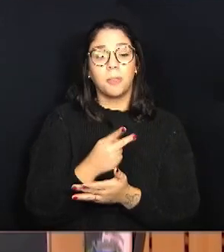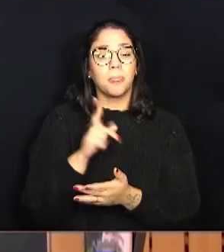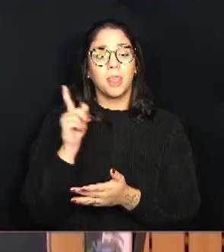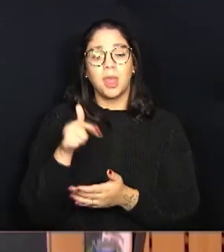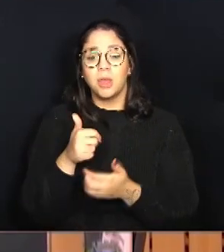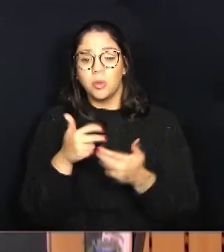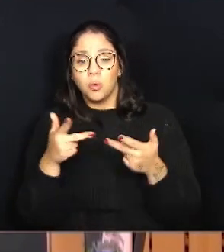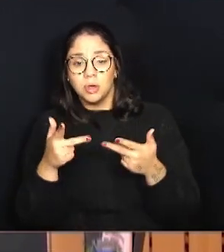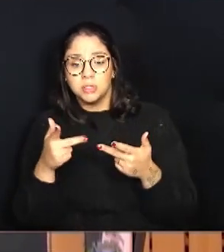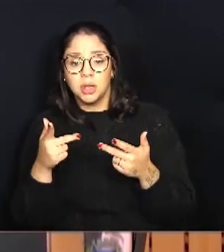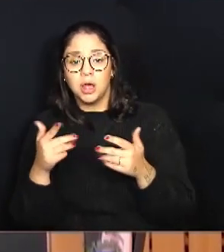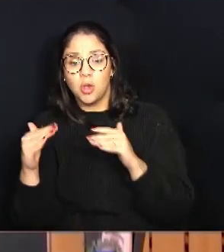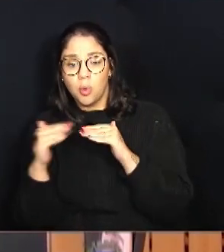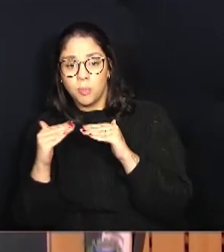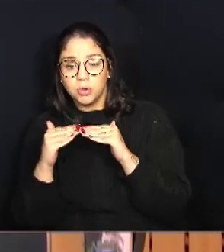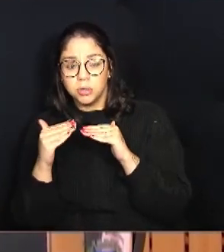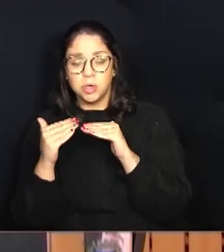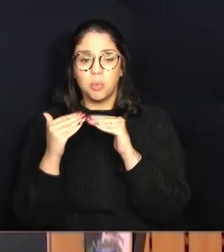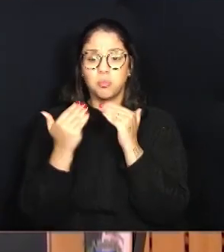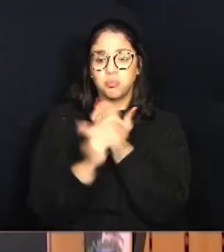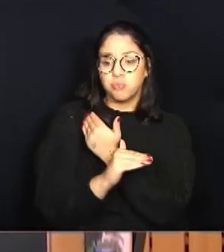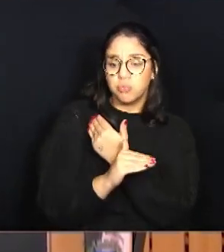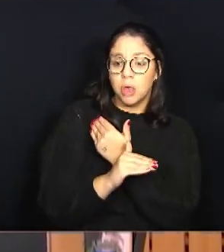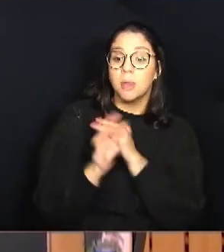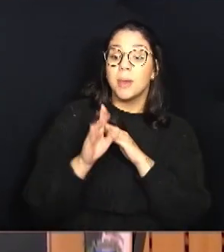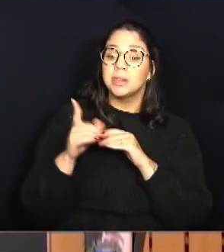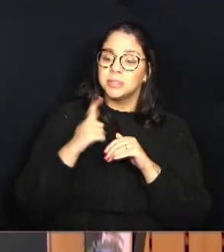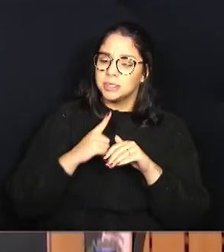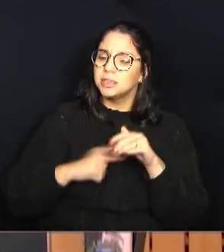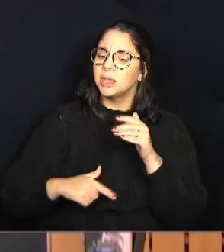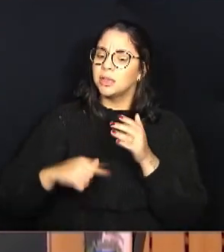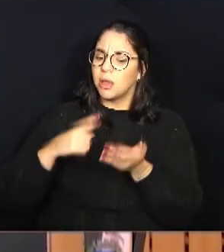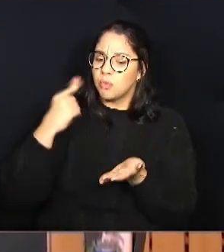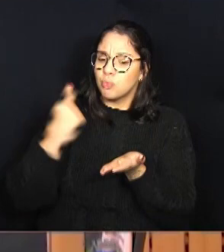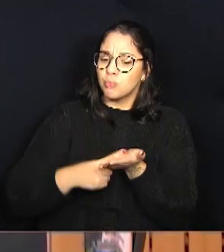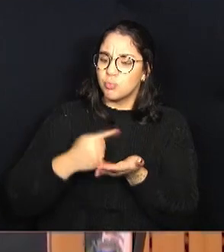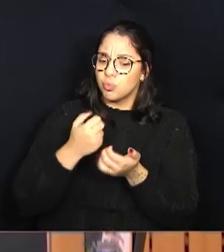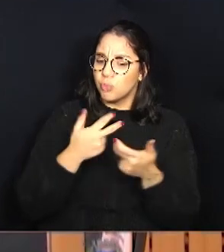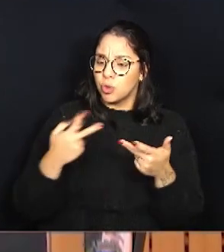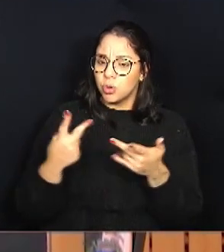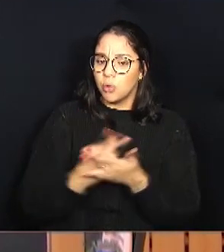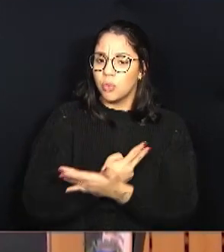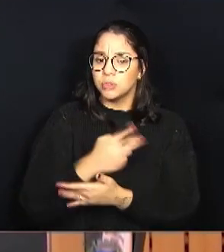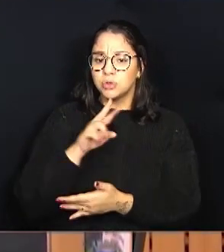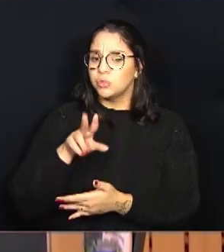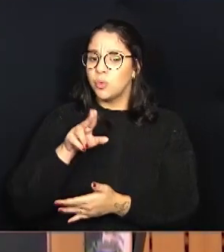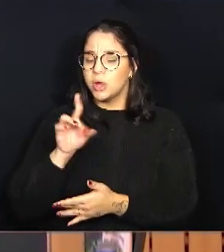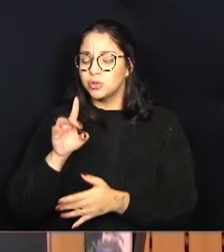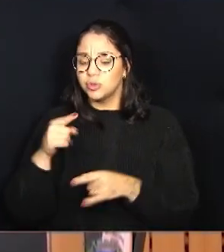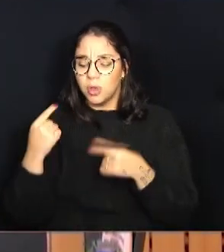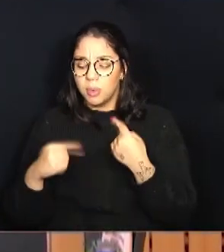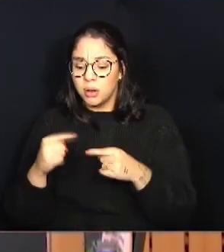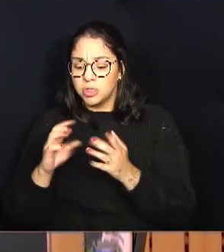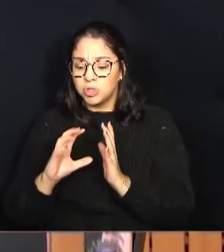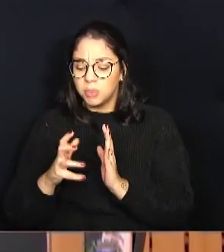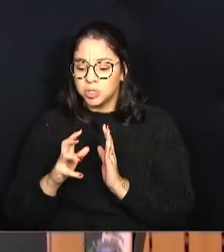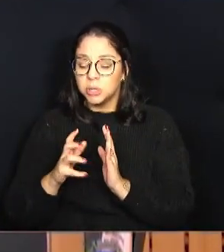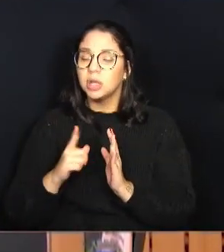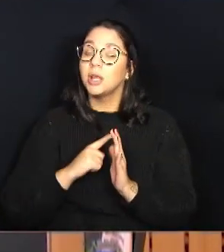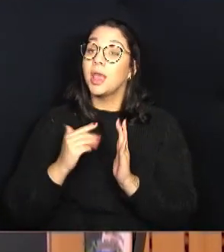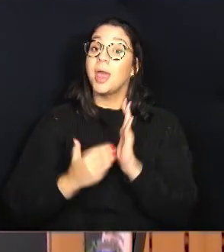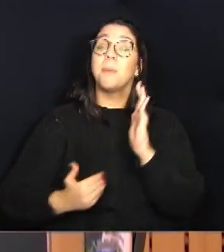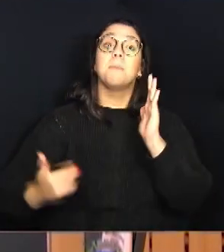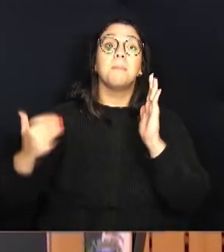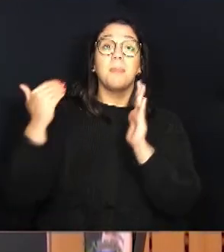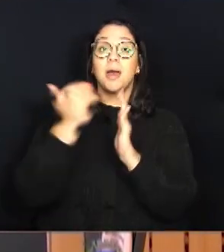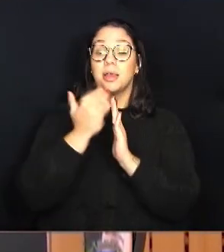de oposição, mas que tenham compromisso com as causas. Nós estamos falando de uma coisa muito maior do que a política partidária. Nós estamos falando do